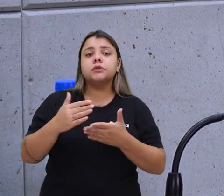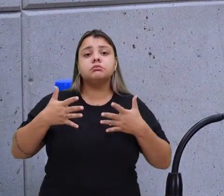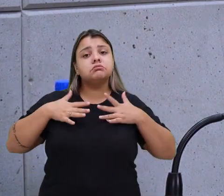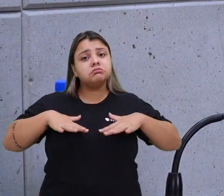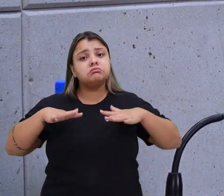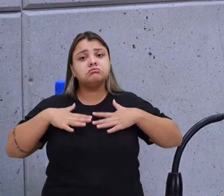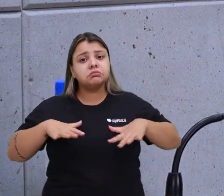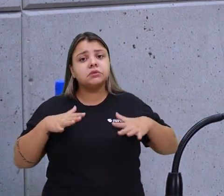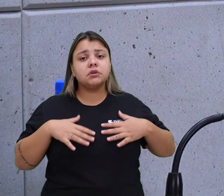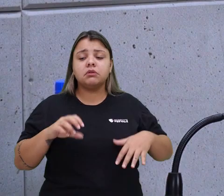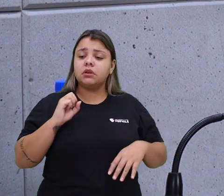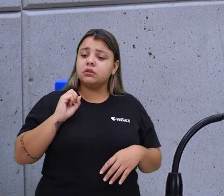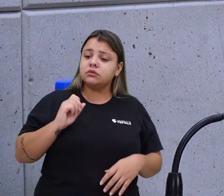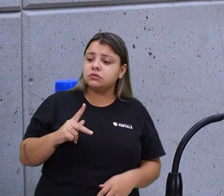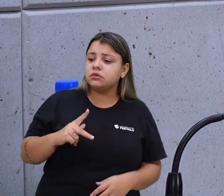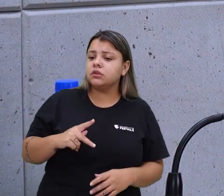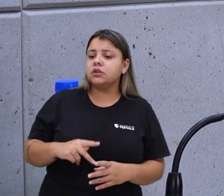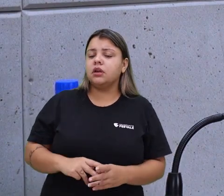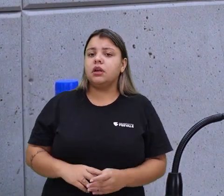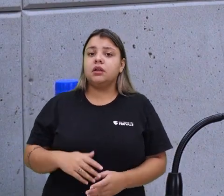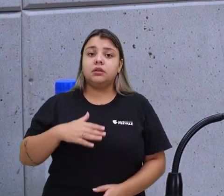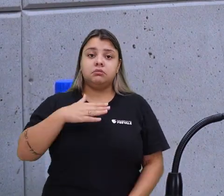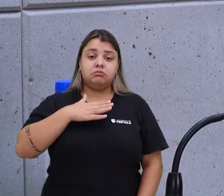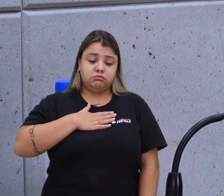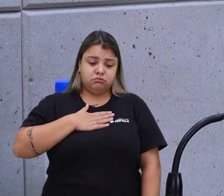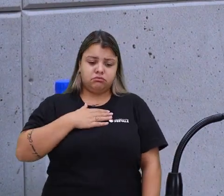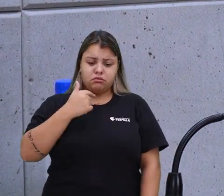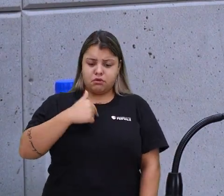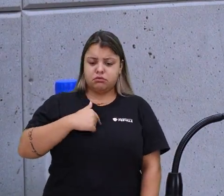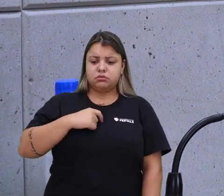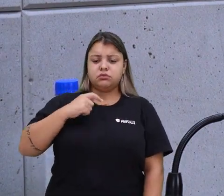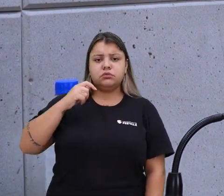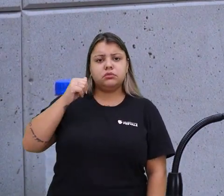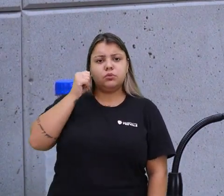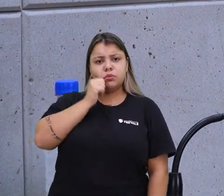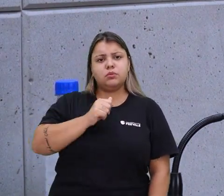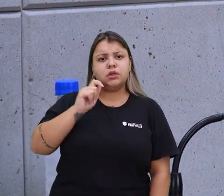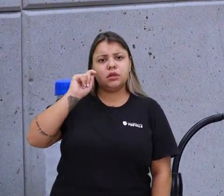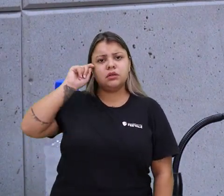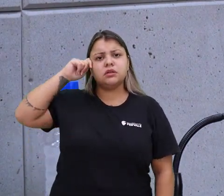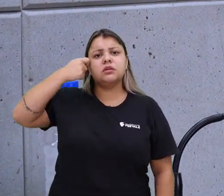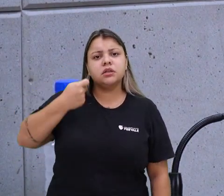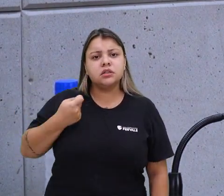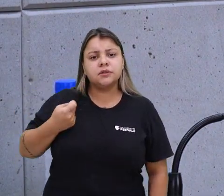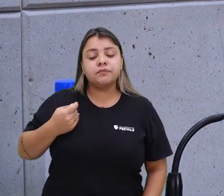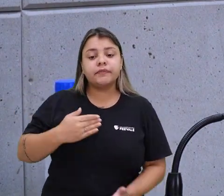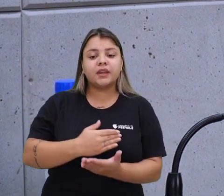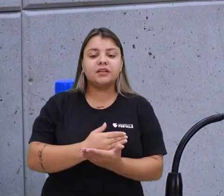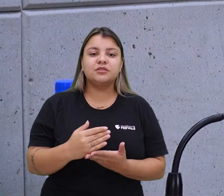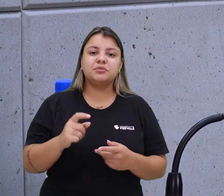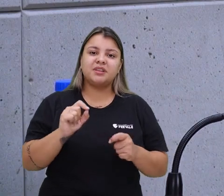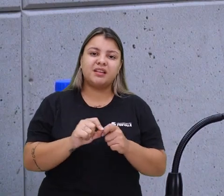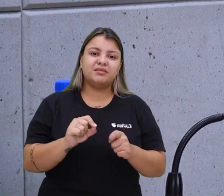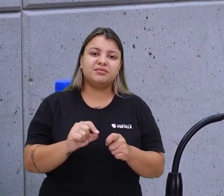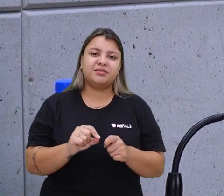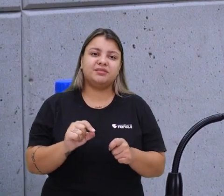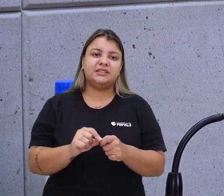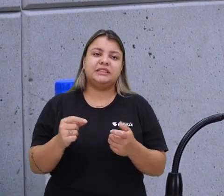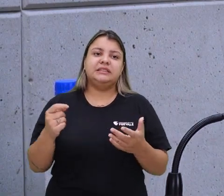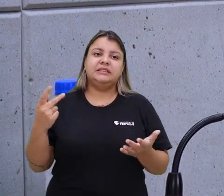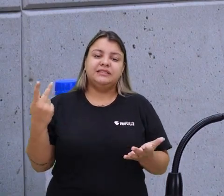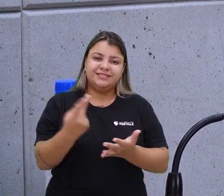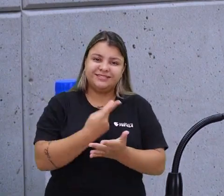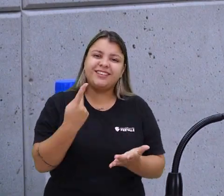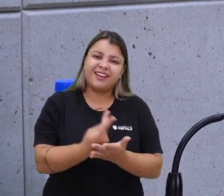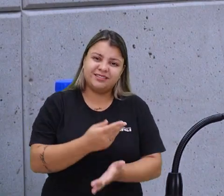assim né mas eu uma mulher negra né aí eles começaram a sabotar as minhas aulas